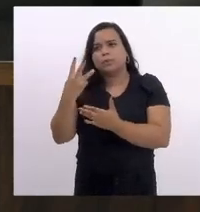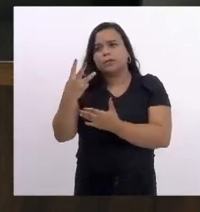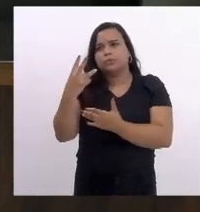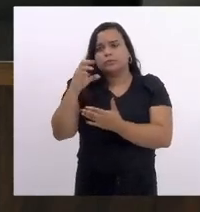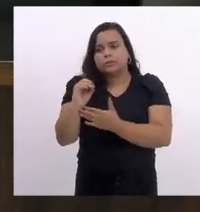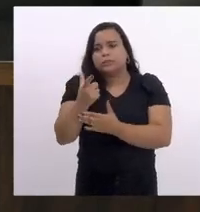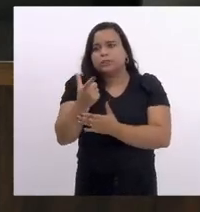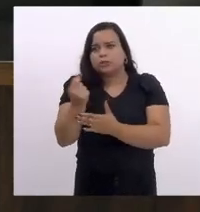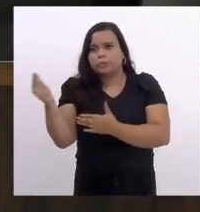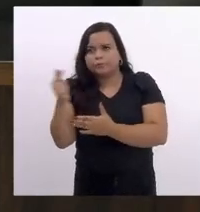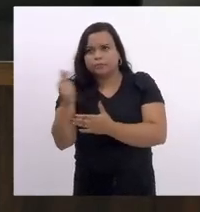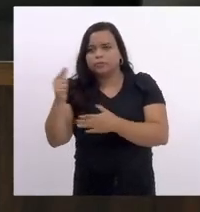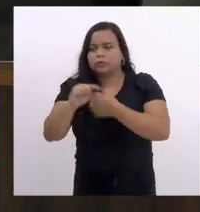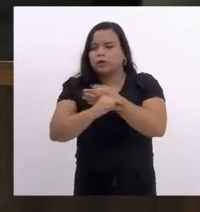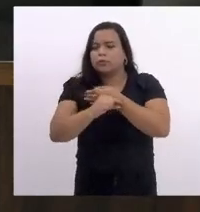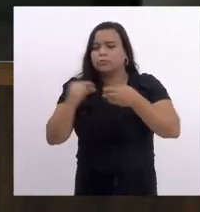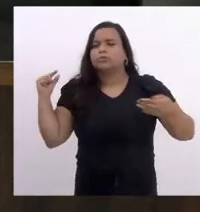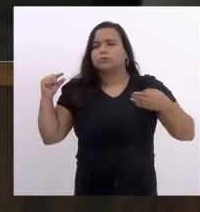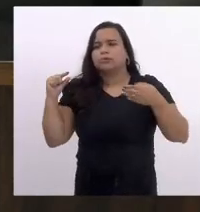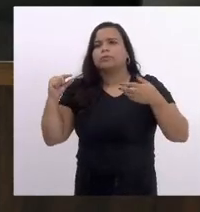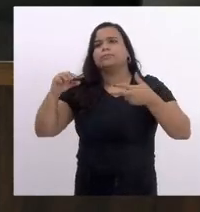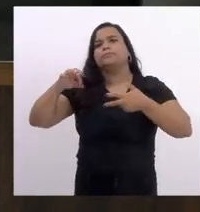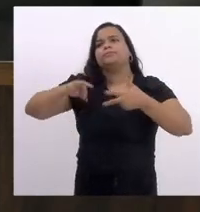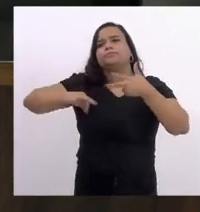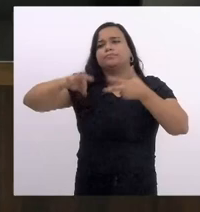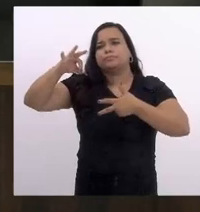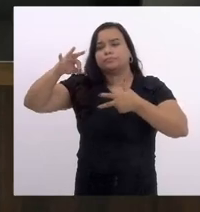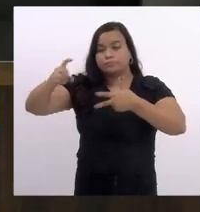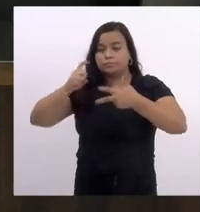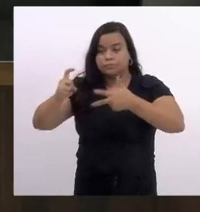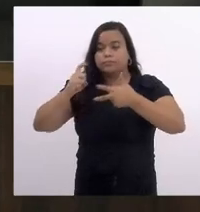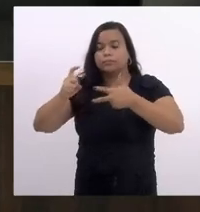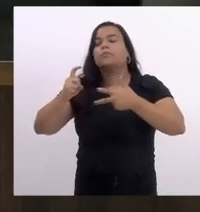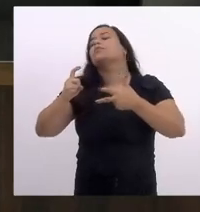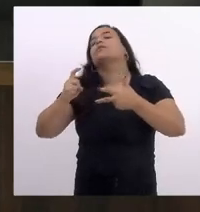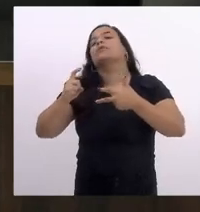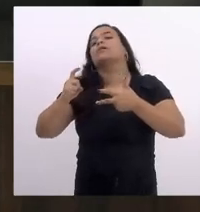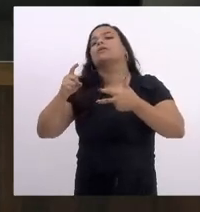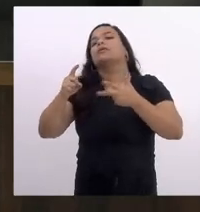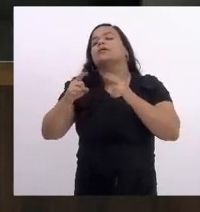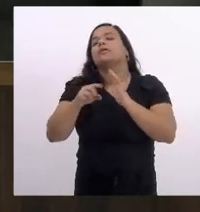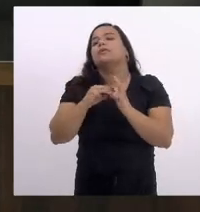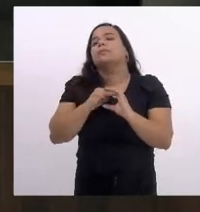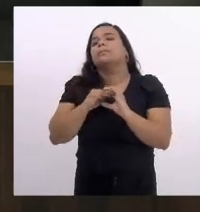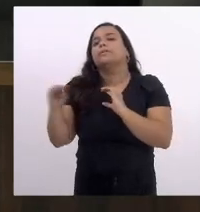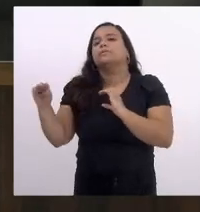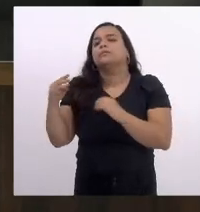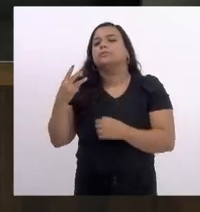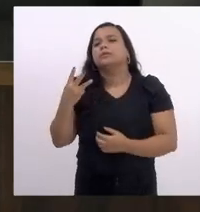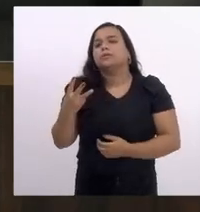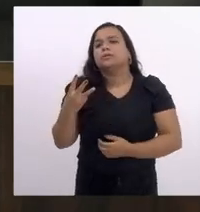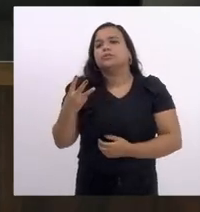de 2022, de autoria do Poder Executivo, mensagem 3 de 22.